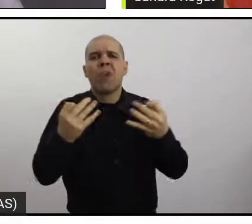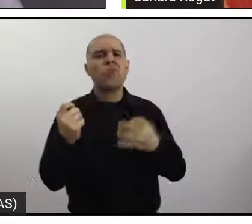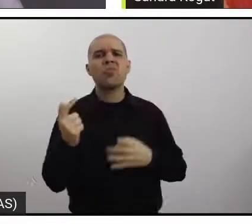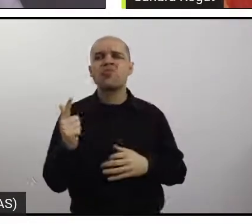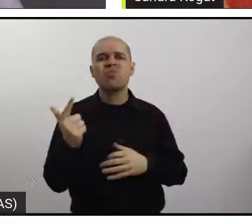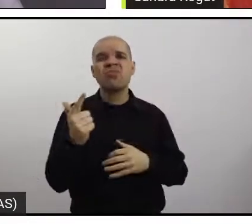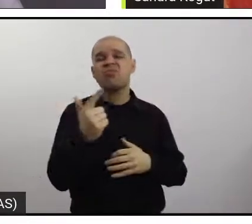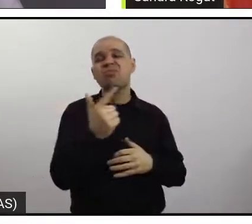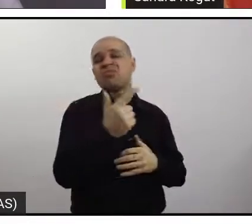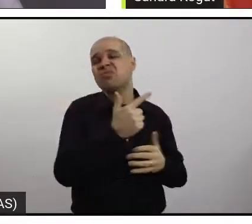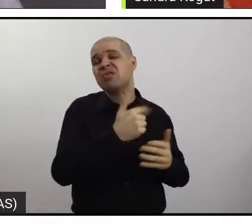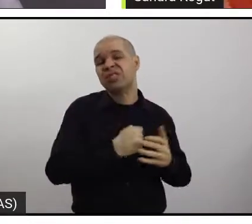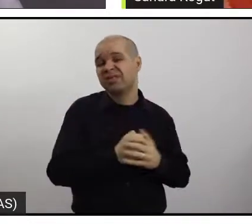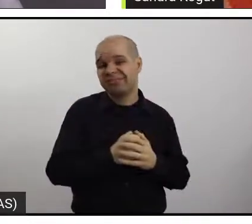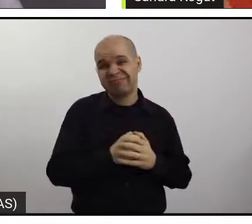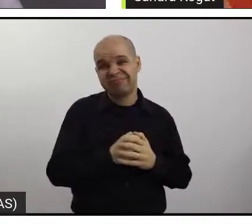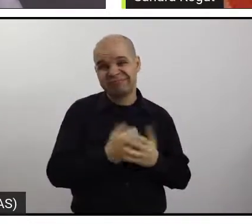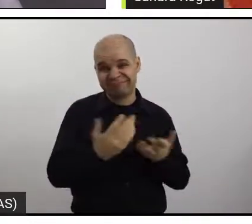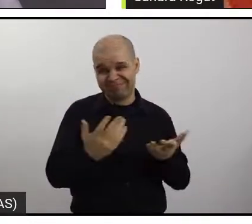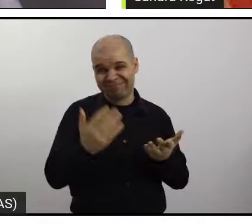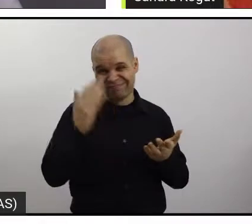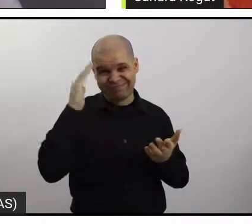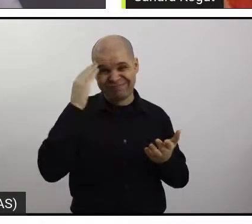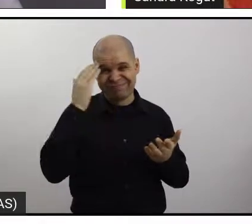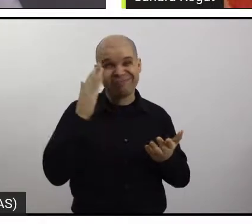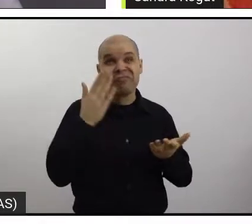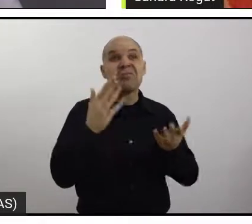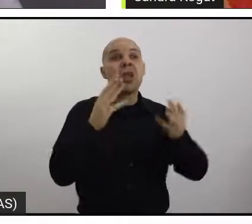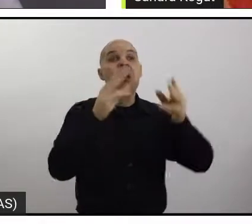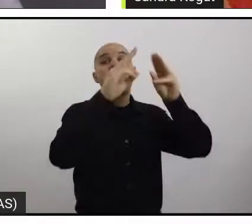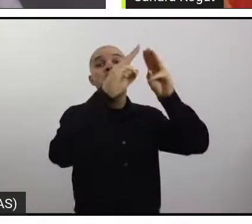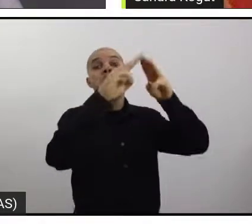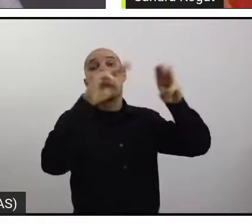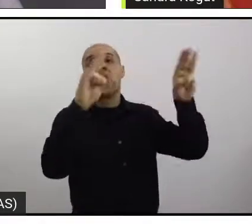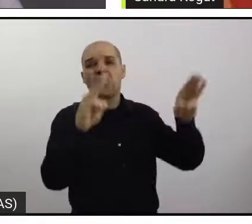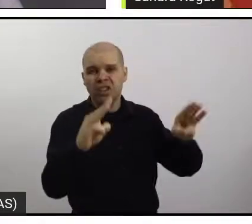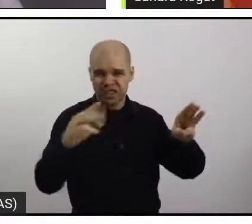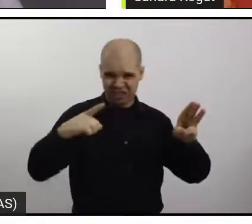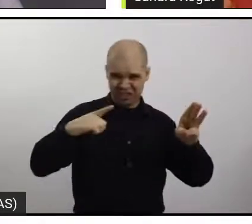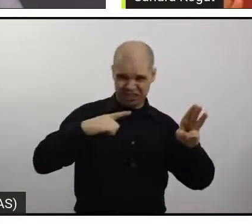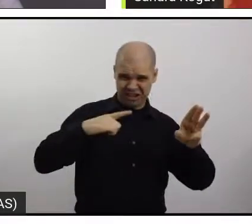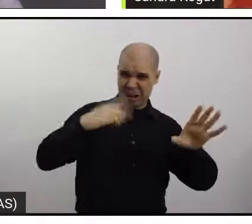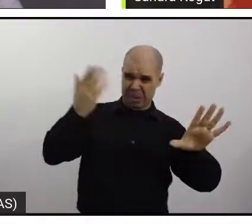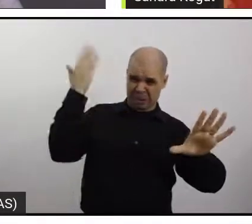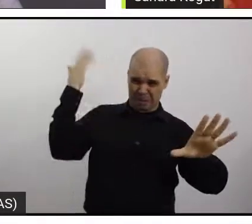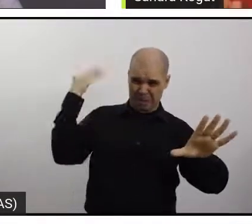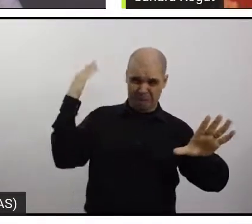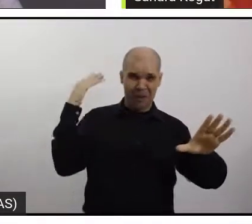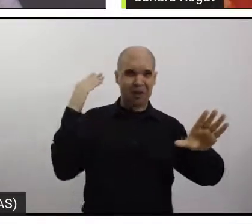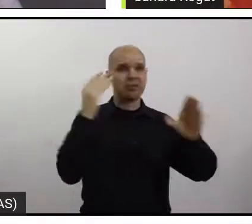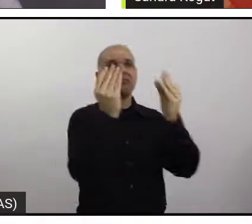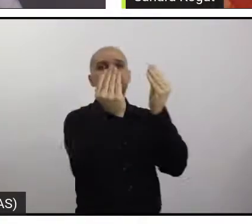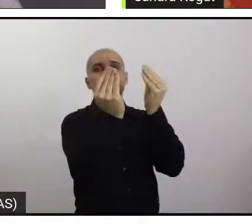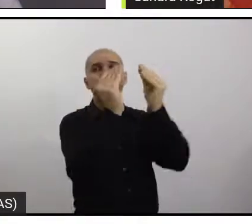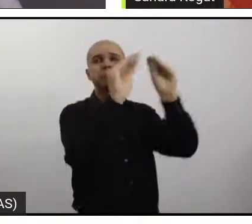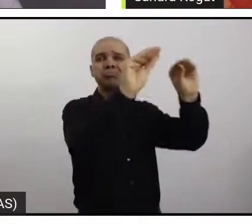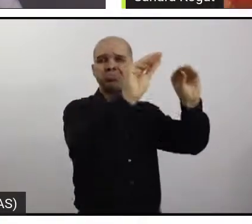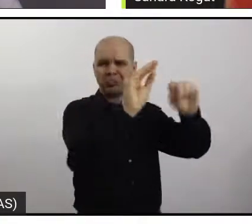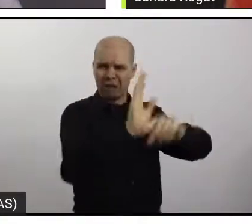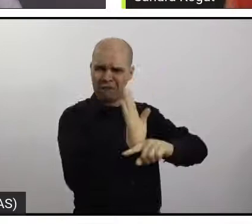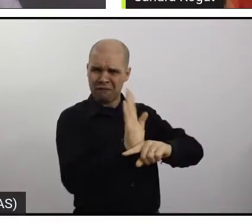pela porta da frente no museu, como é hoje, né? Ele era, assim, um lugar muito